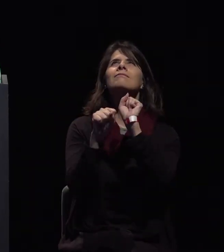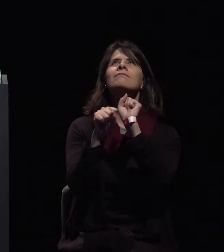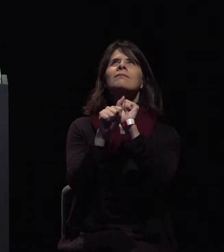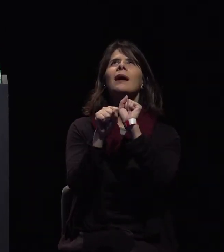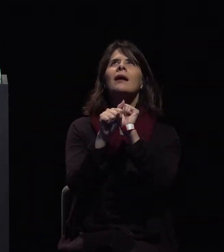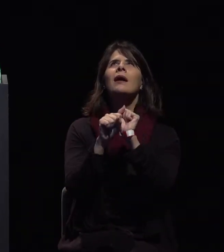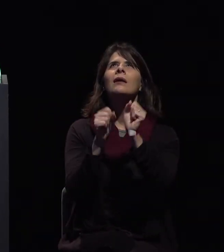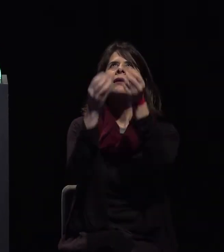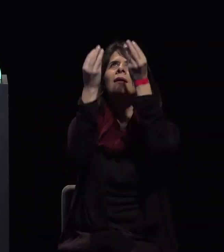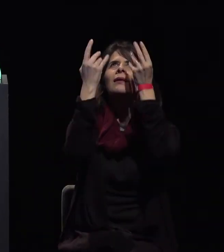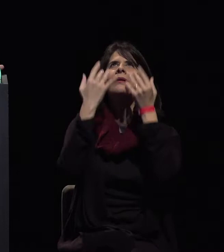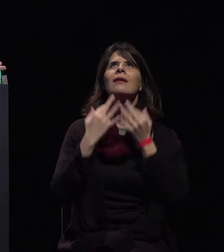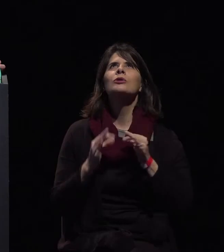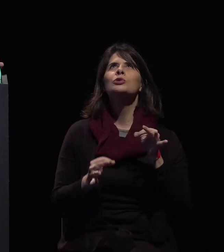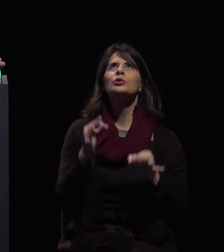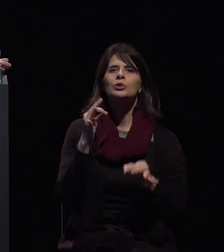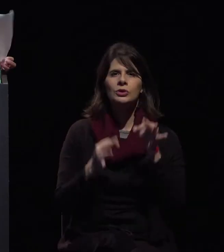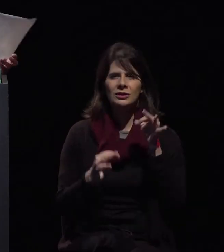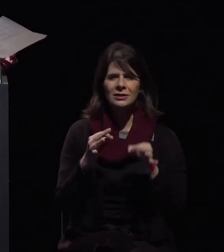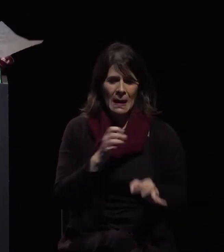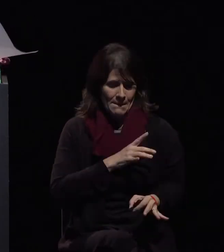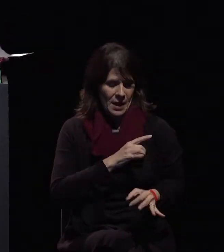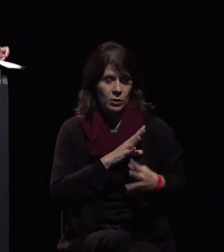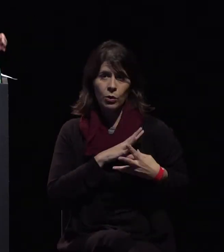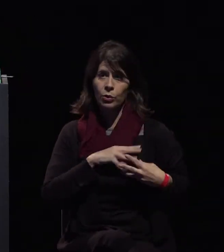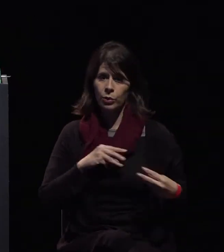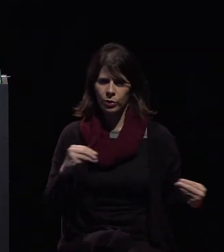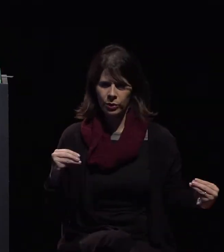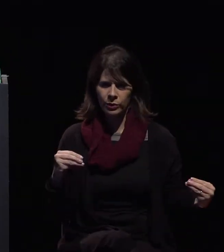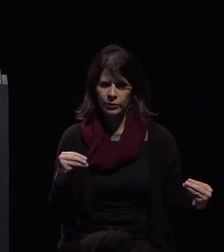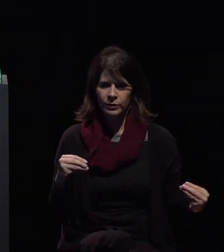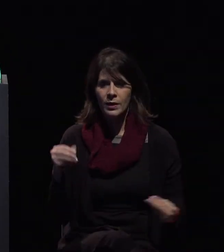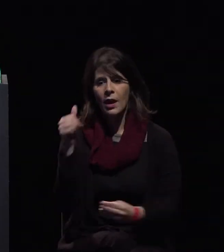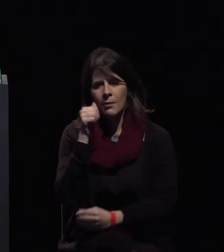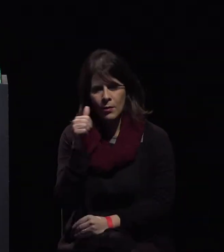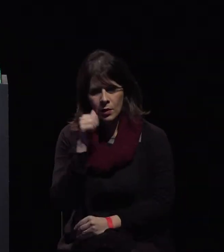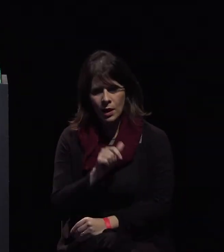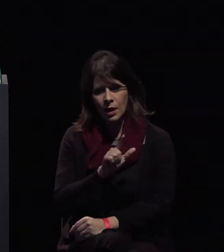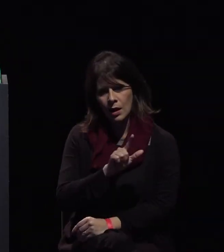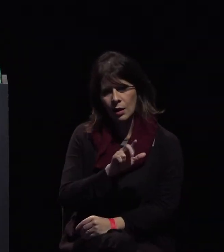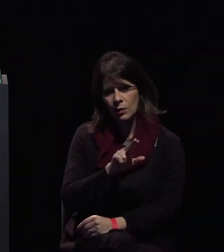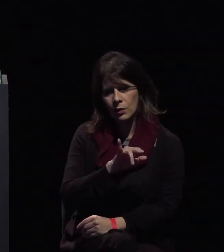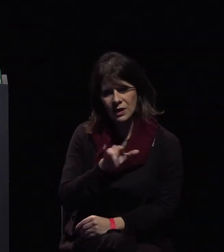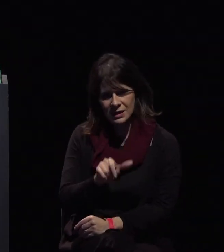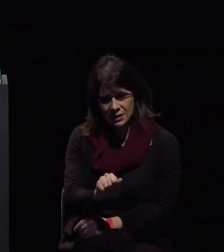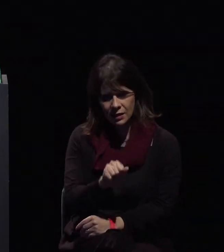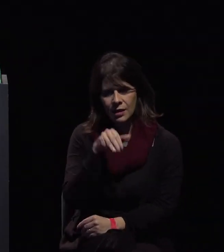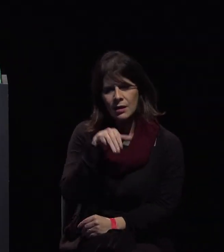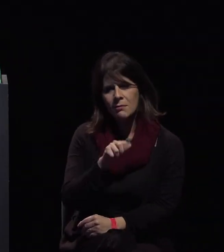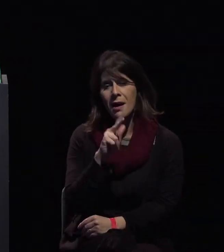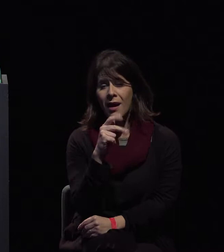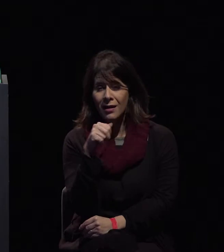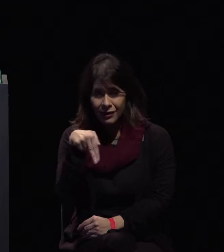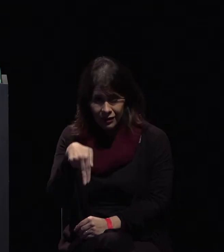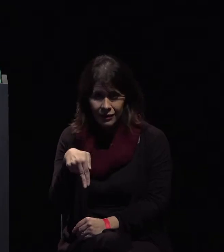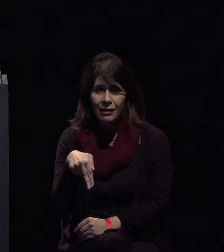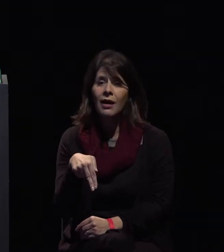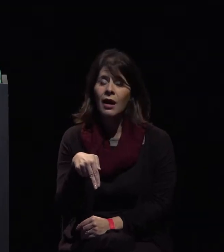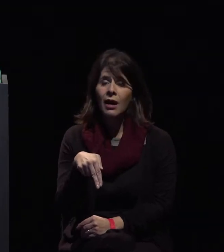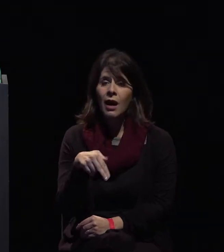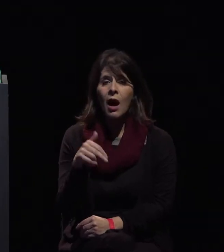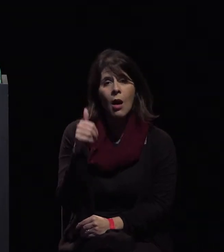É invasão quando uma Luísa Marim, outra mulher, se transforma para acabar com a